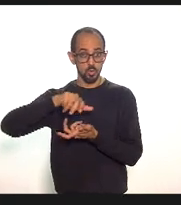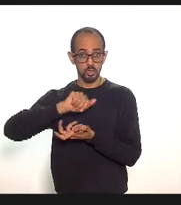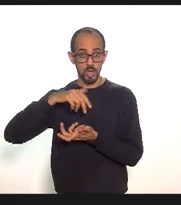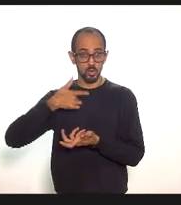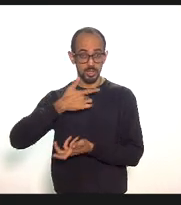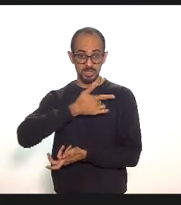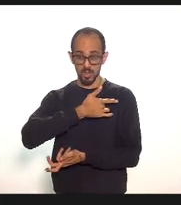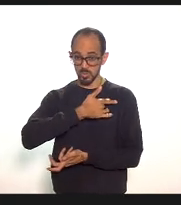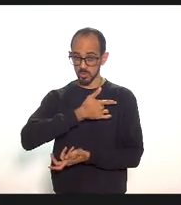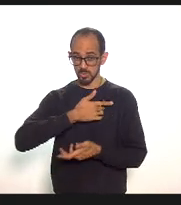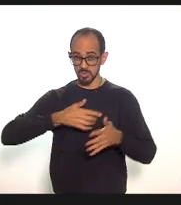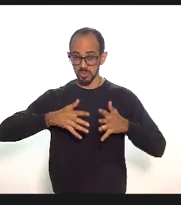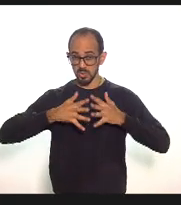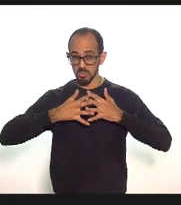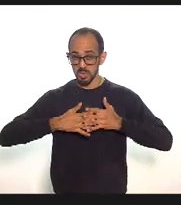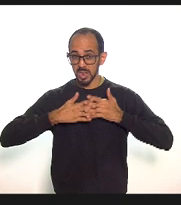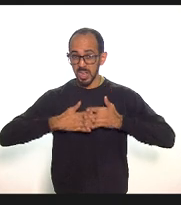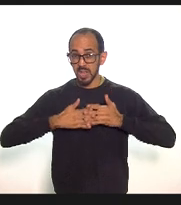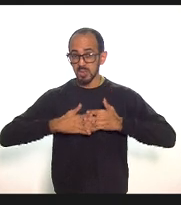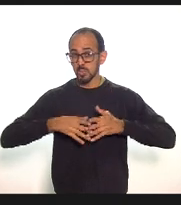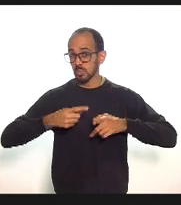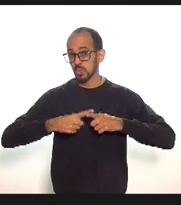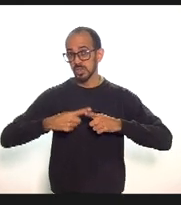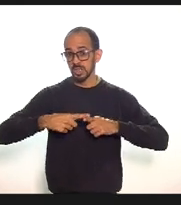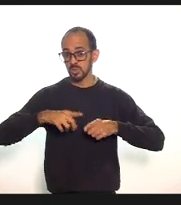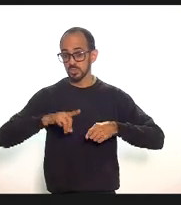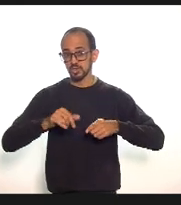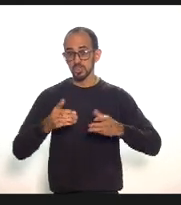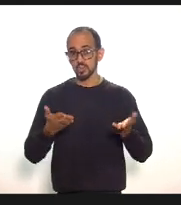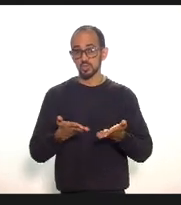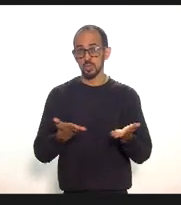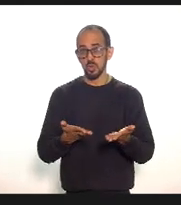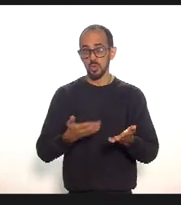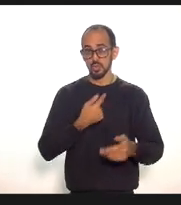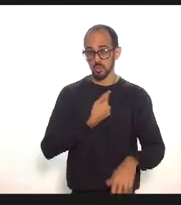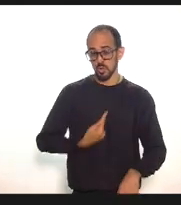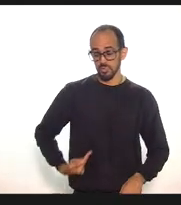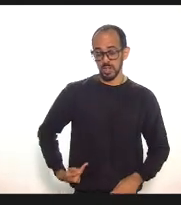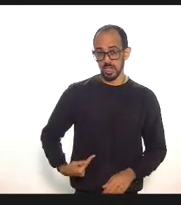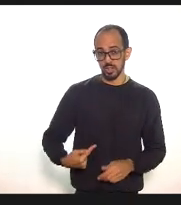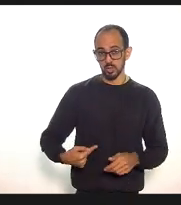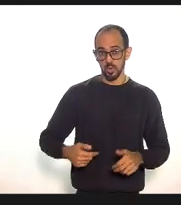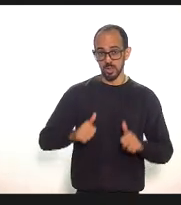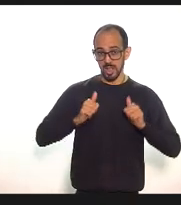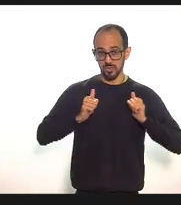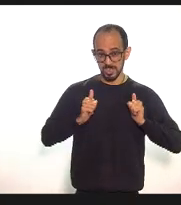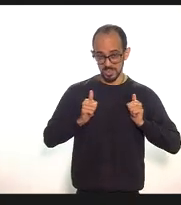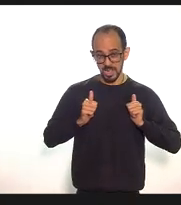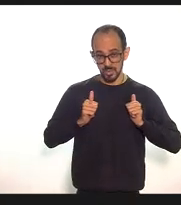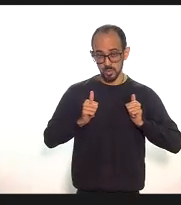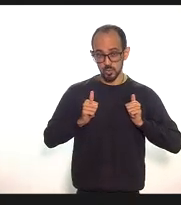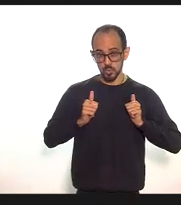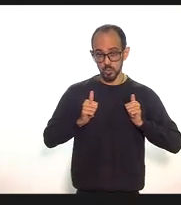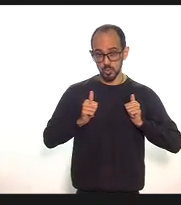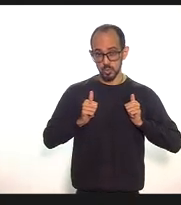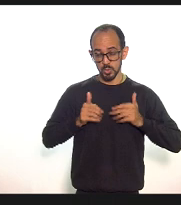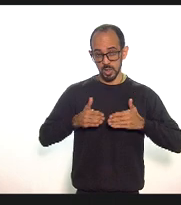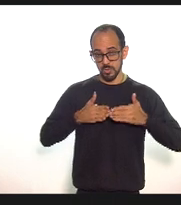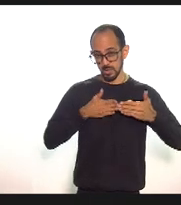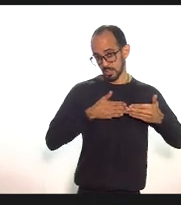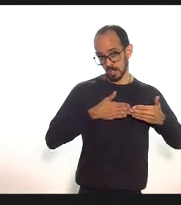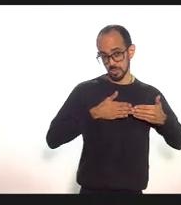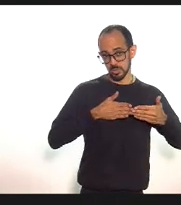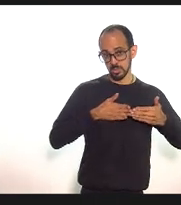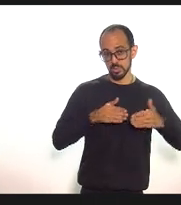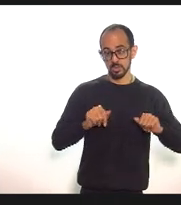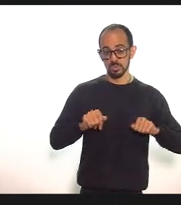muito emblemática, porque na data de hoje o governador afastado, assim como um